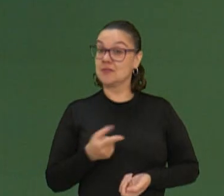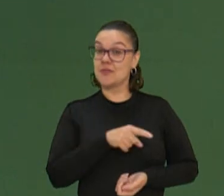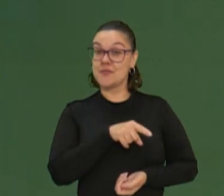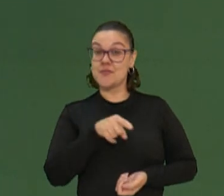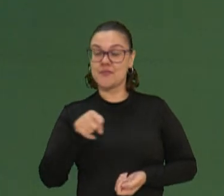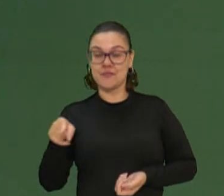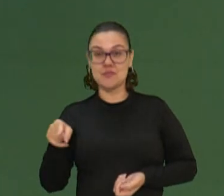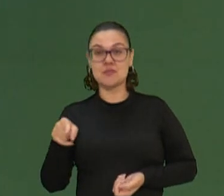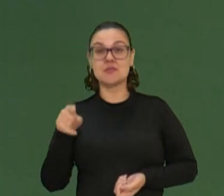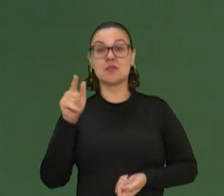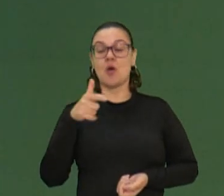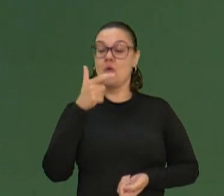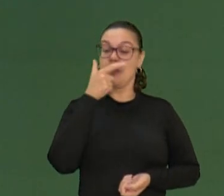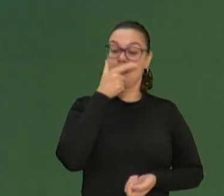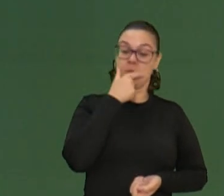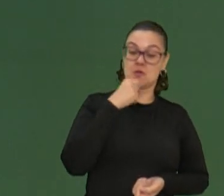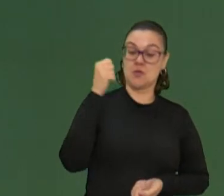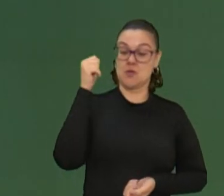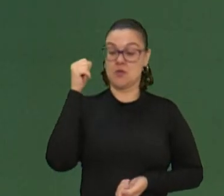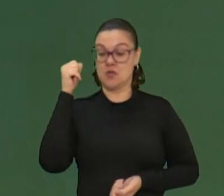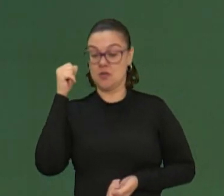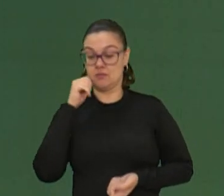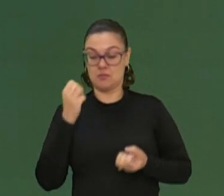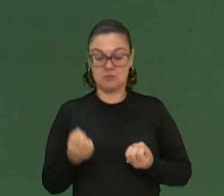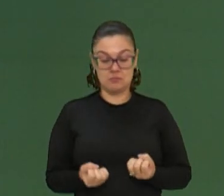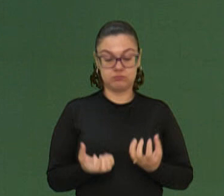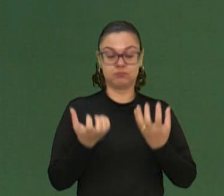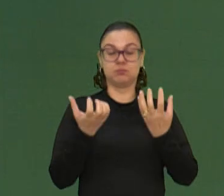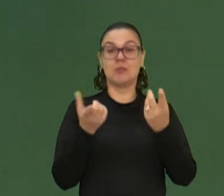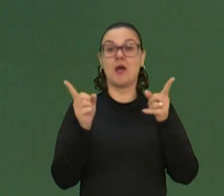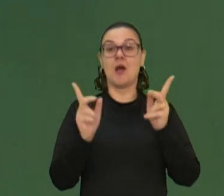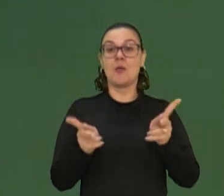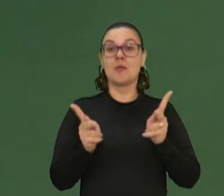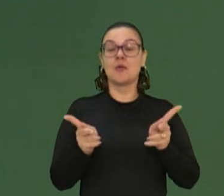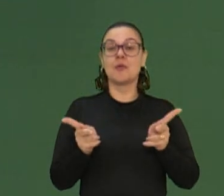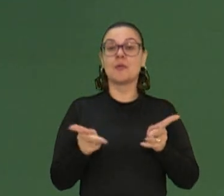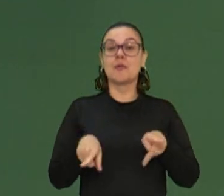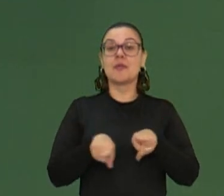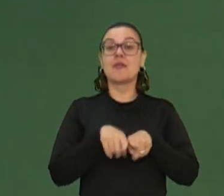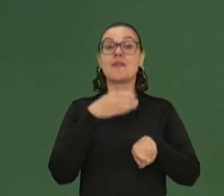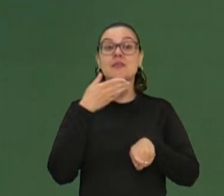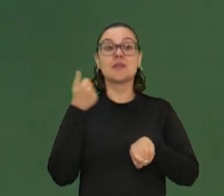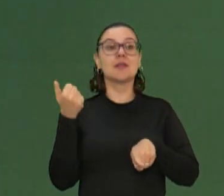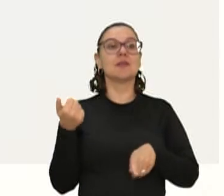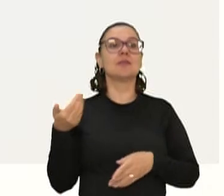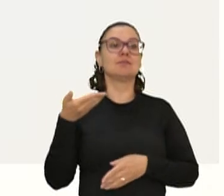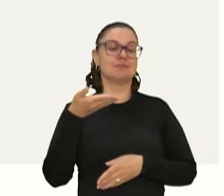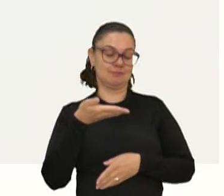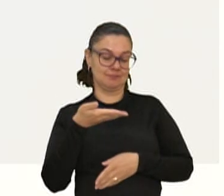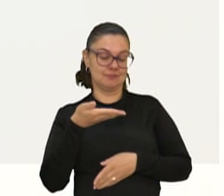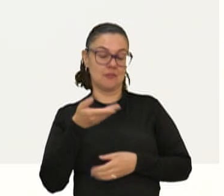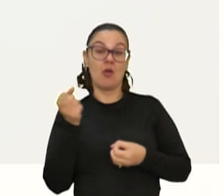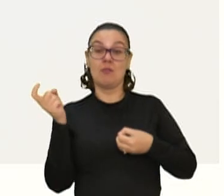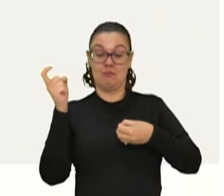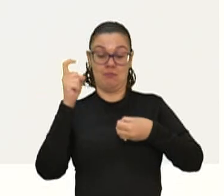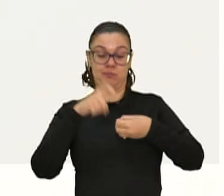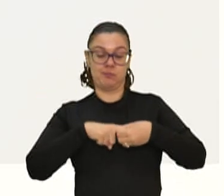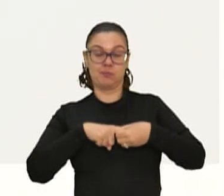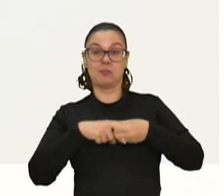Pessoal, parte masculina e feminina maduras ao mesmo tempo, o que facilita para a planta?